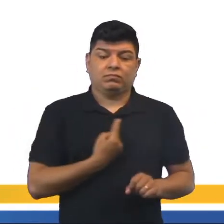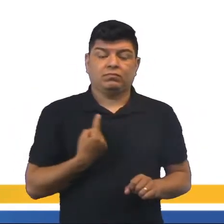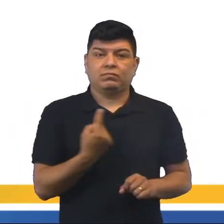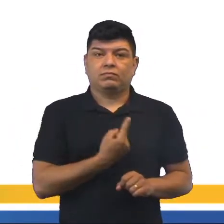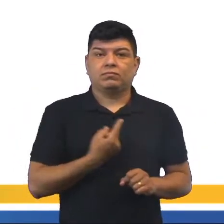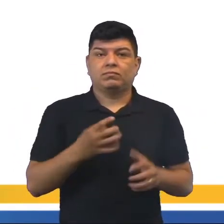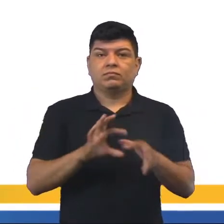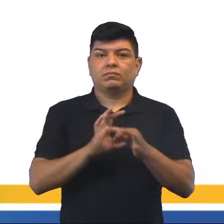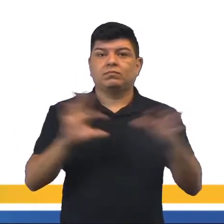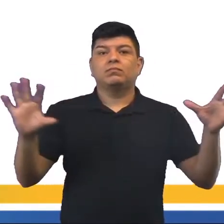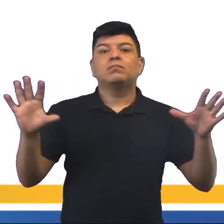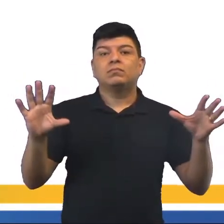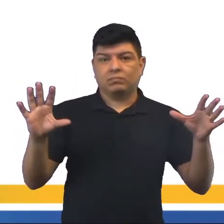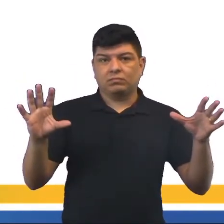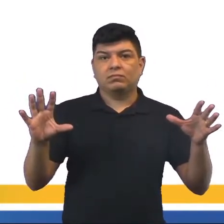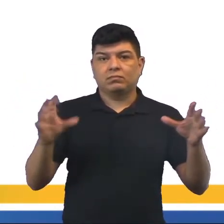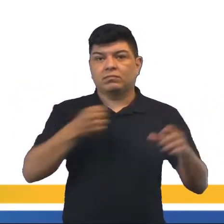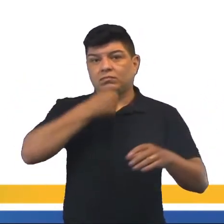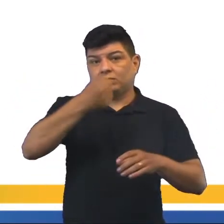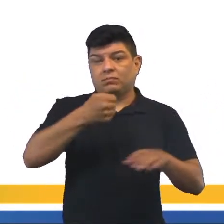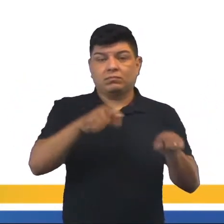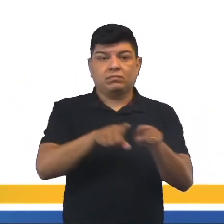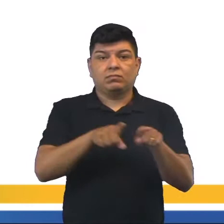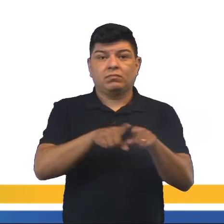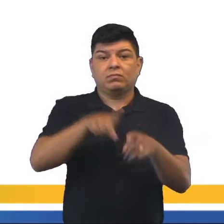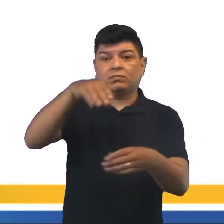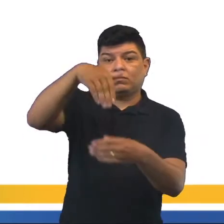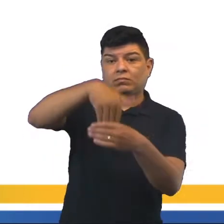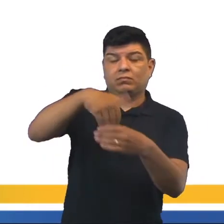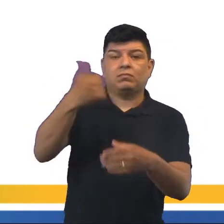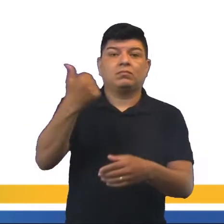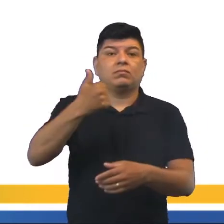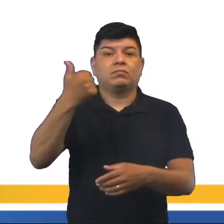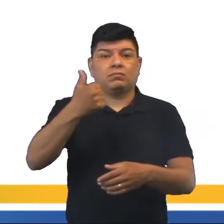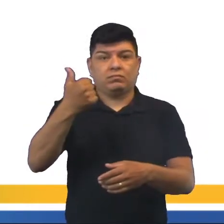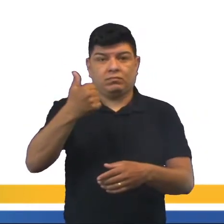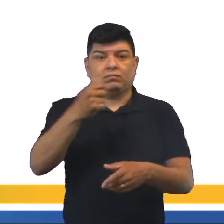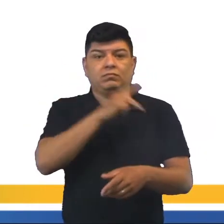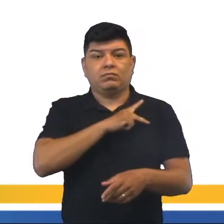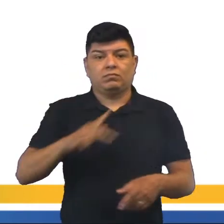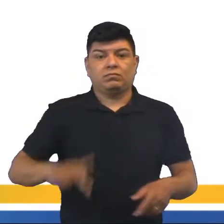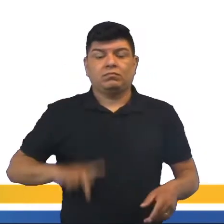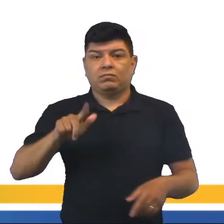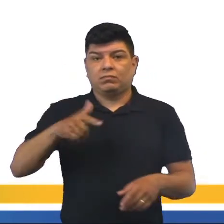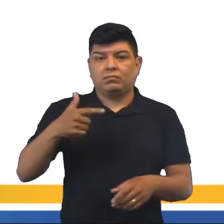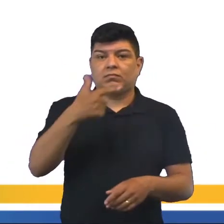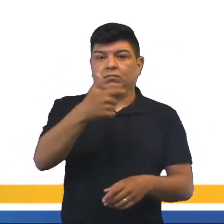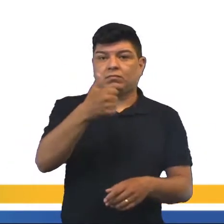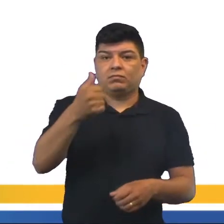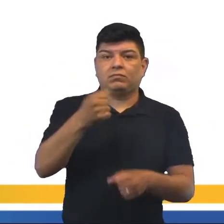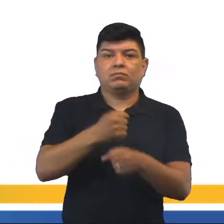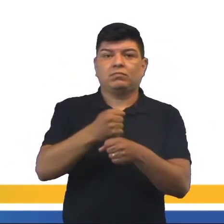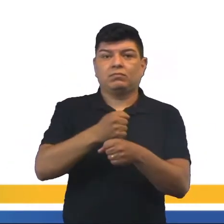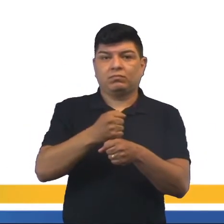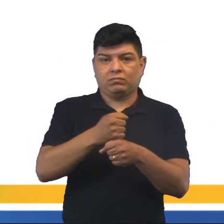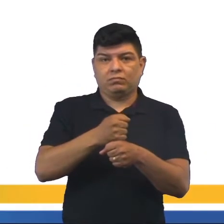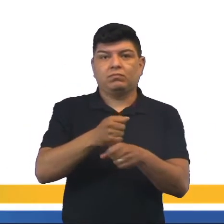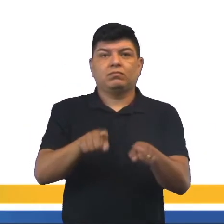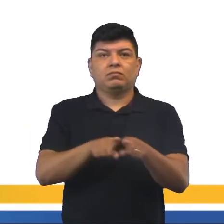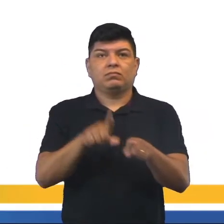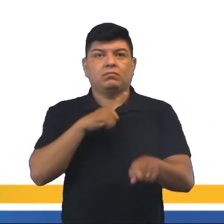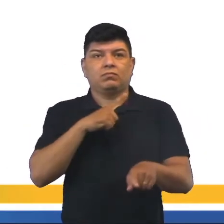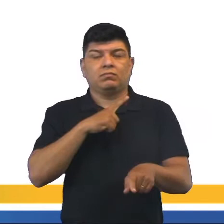a liberdade de imprensa até culminar na eleição do primeiro presidente civil após 21 anos de ditadura militar.